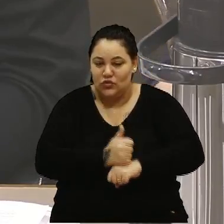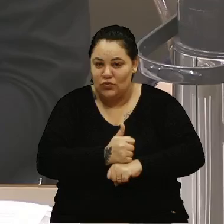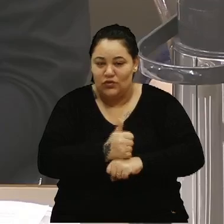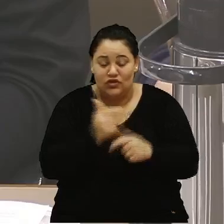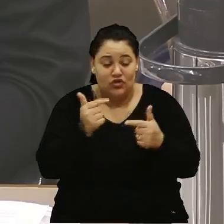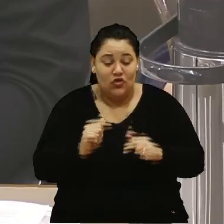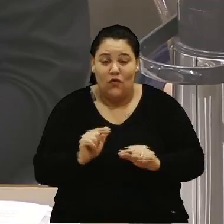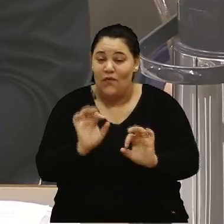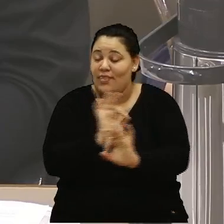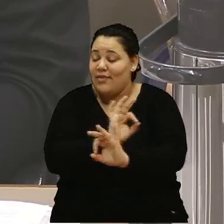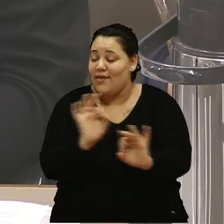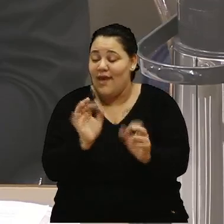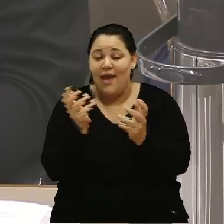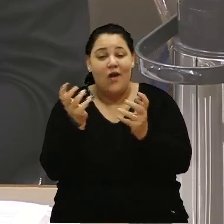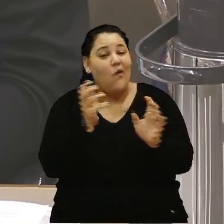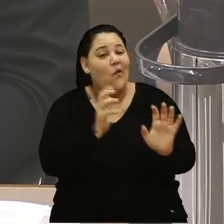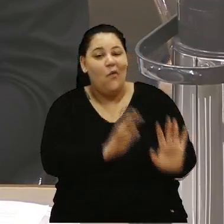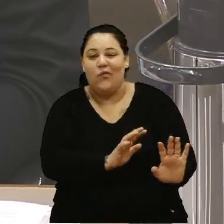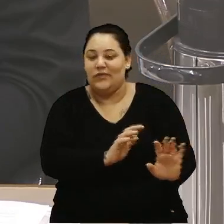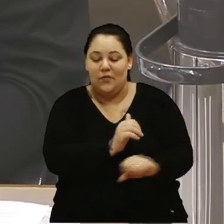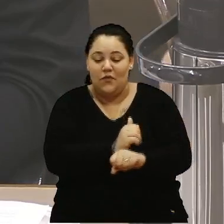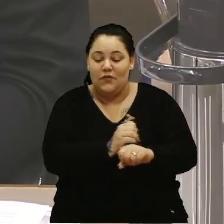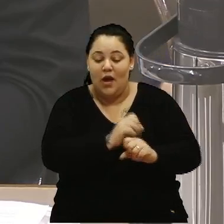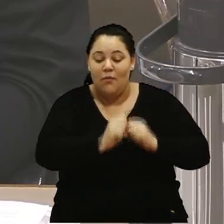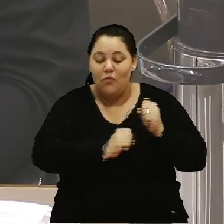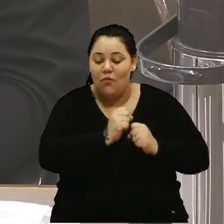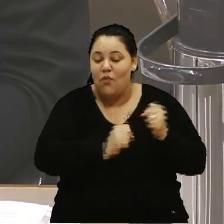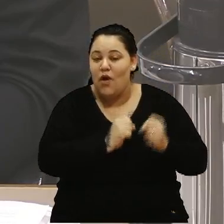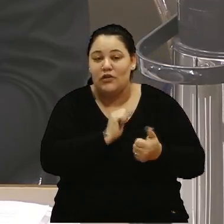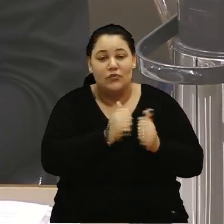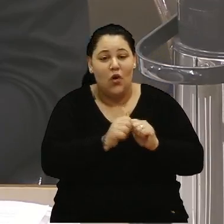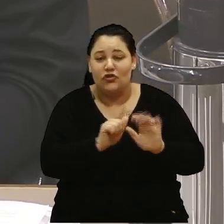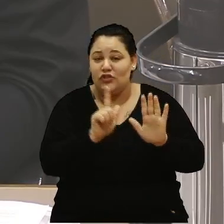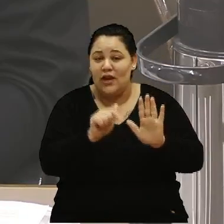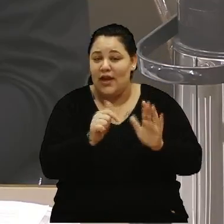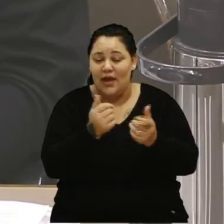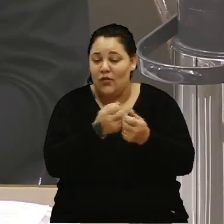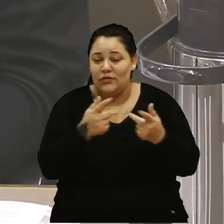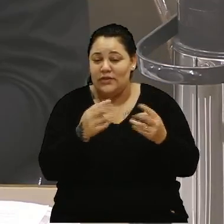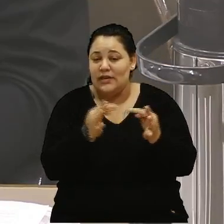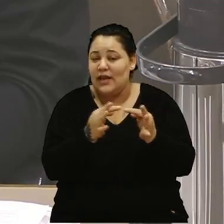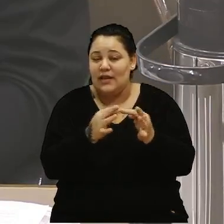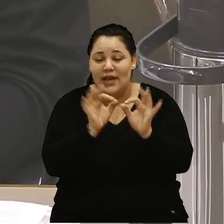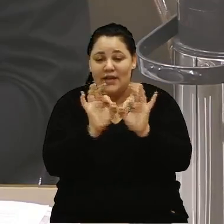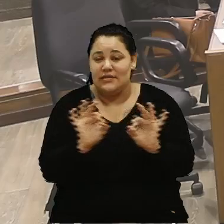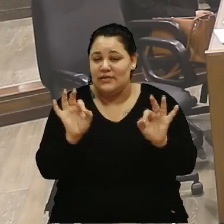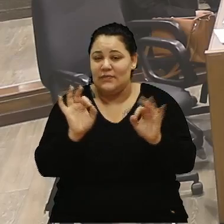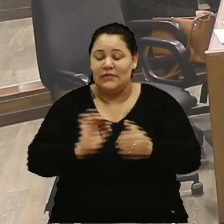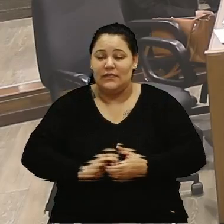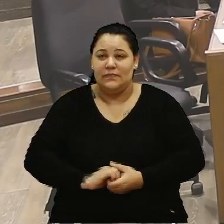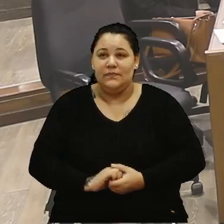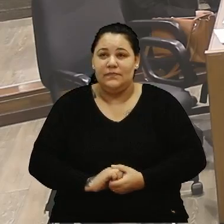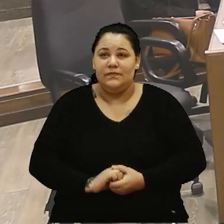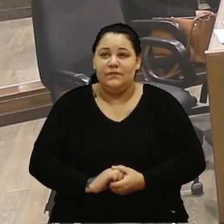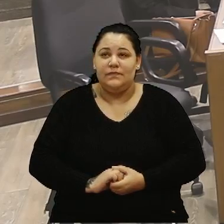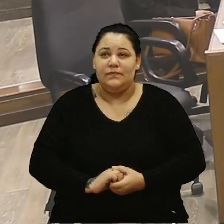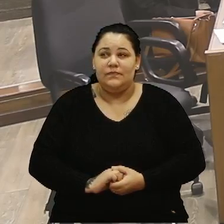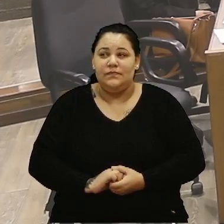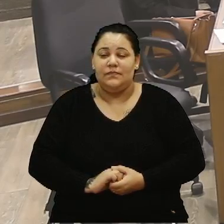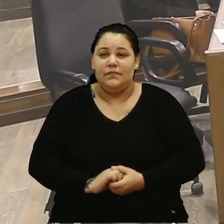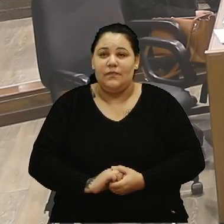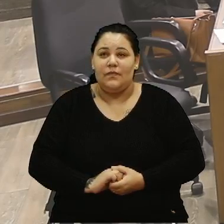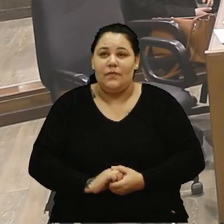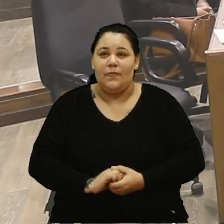é contra os corredores ou que eles participem, só é uma questão técnica, simples. Vereador Eloy Frisso, sua parte. Obrigado, vereador. É